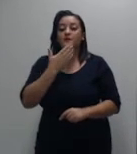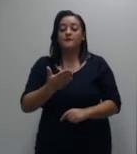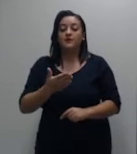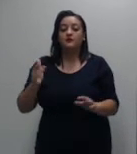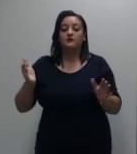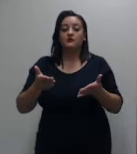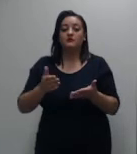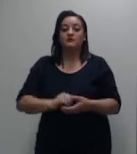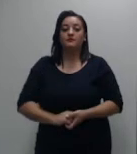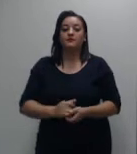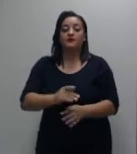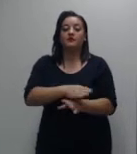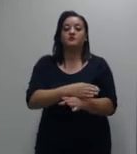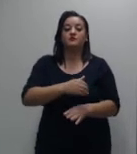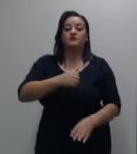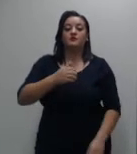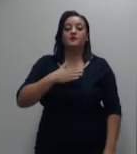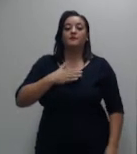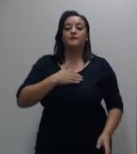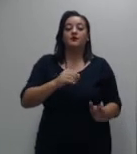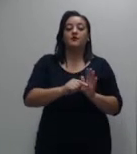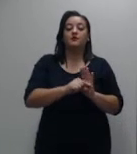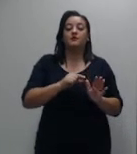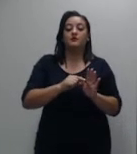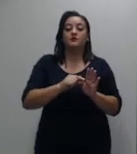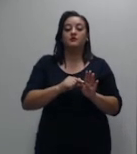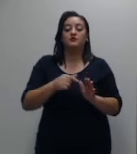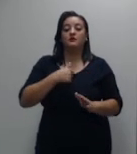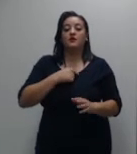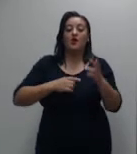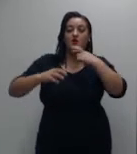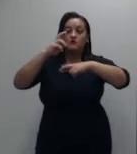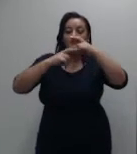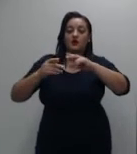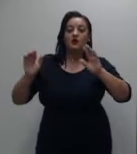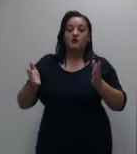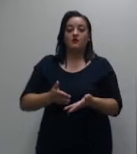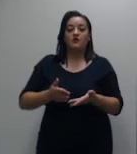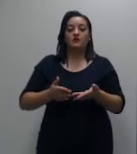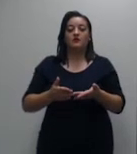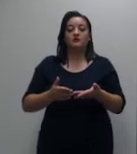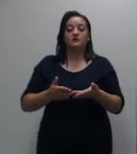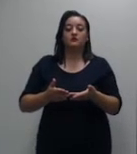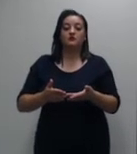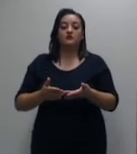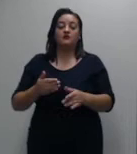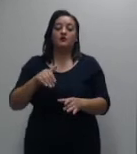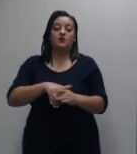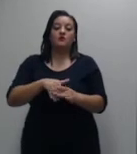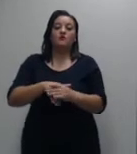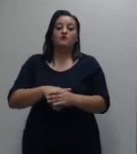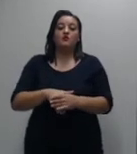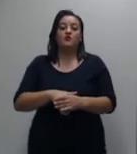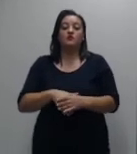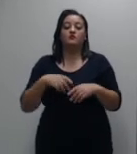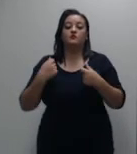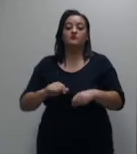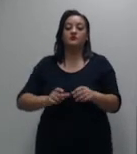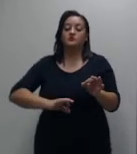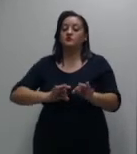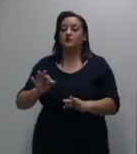a vossa excelência que a dia o meu e tem um que eu Verifiquei agora aqui eu volto tá até incompleto eu não havia